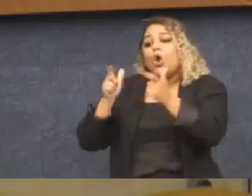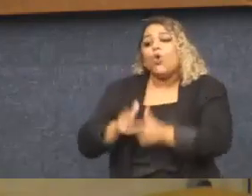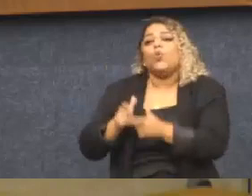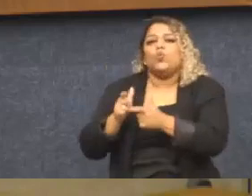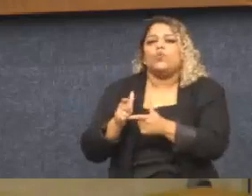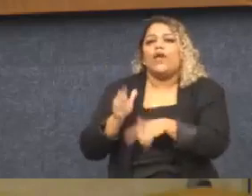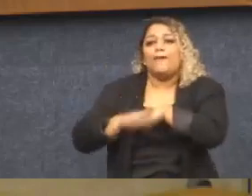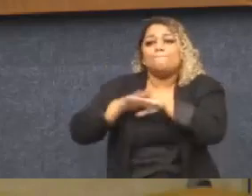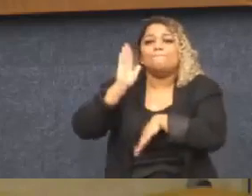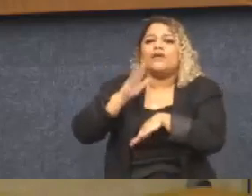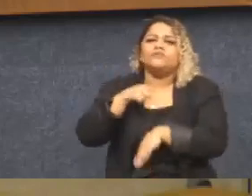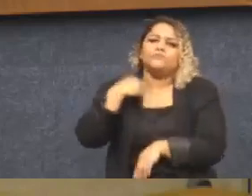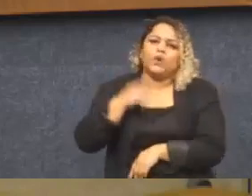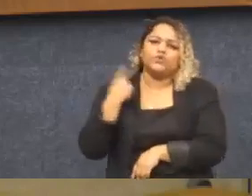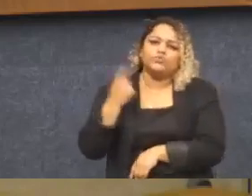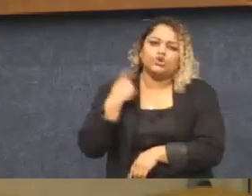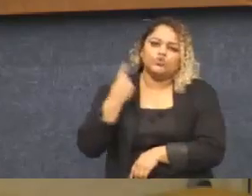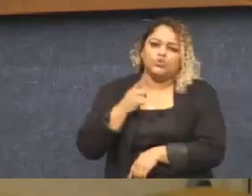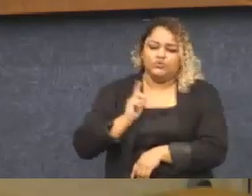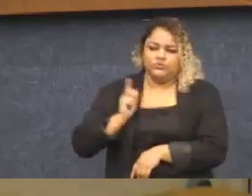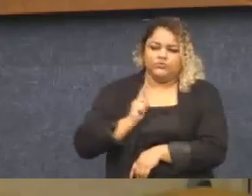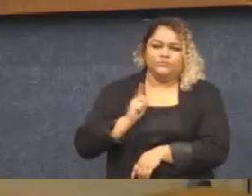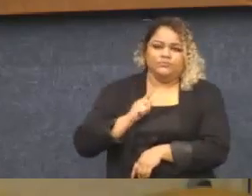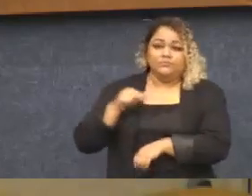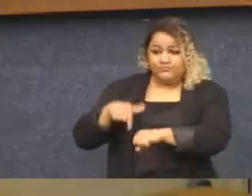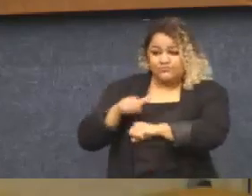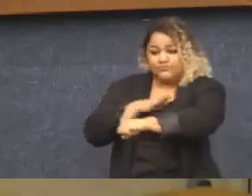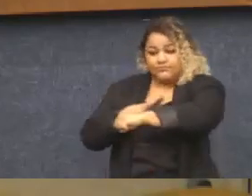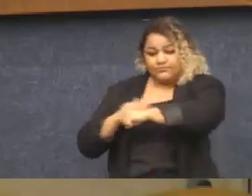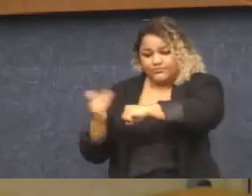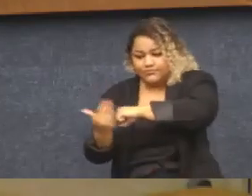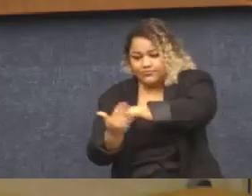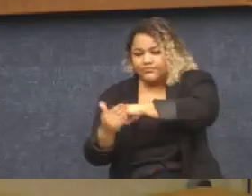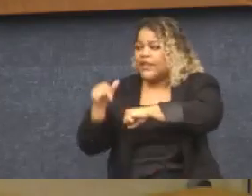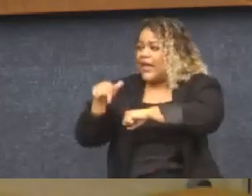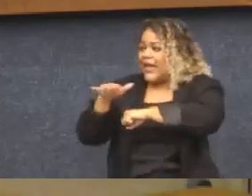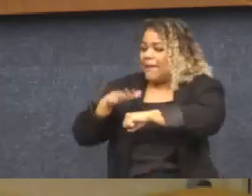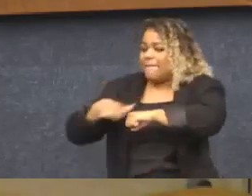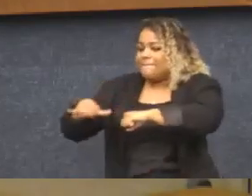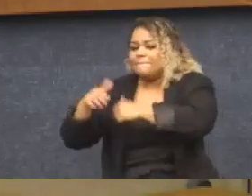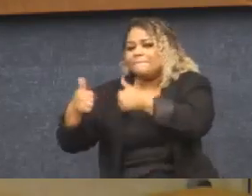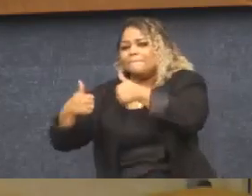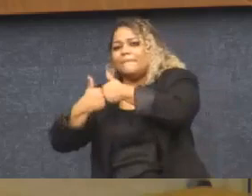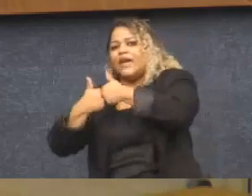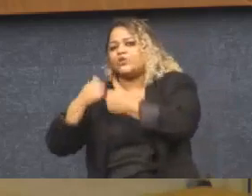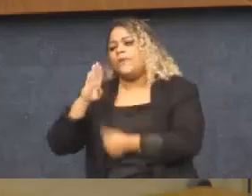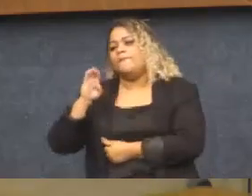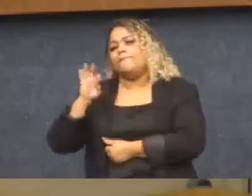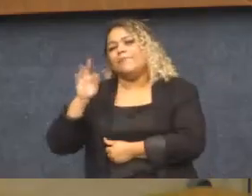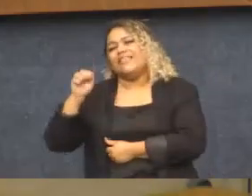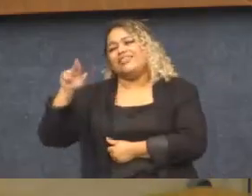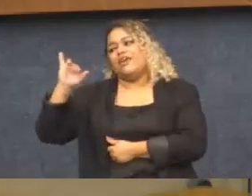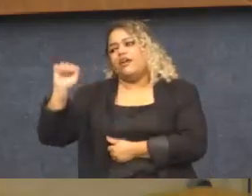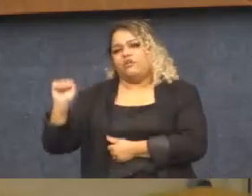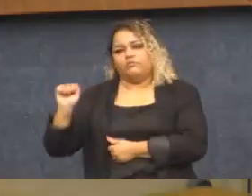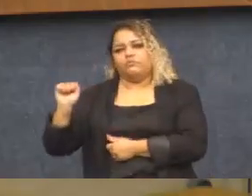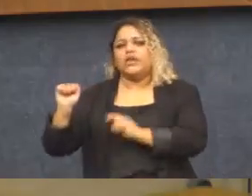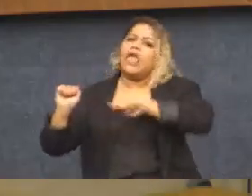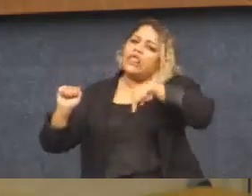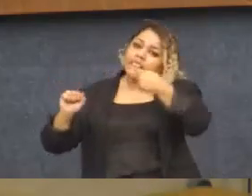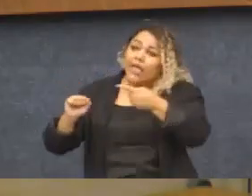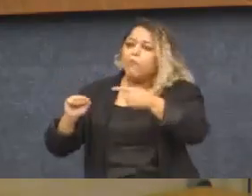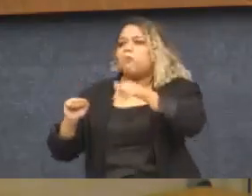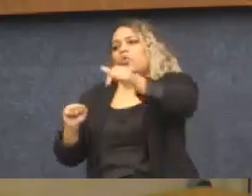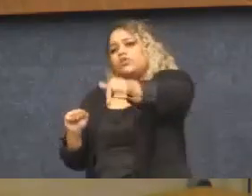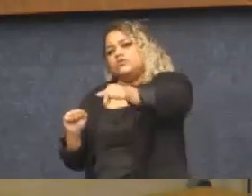mortes são constantes, que é ali no trecho de descida do Betânia. Depois nós vamos chegar lá mais lá para